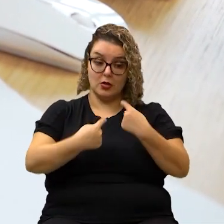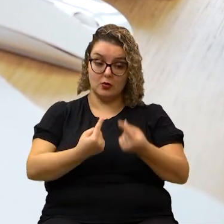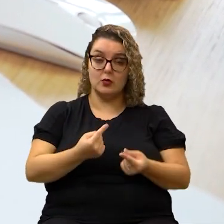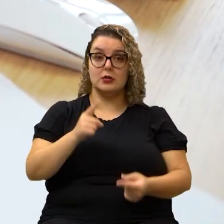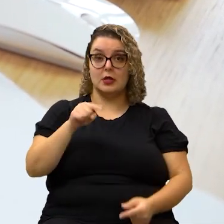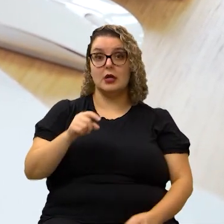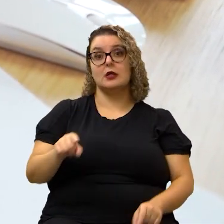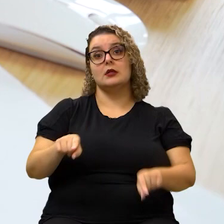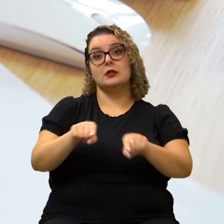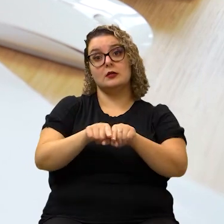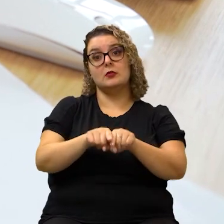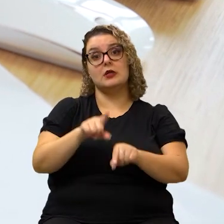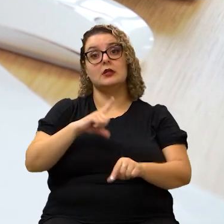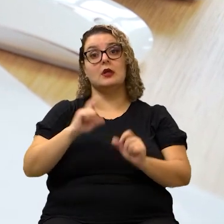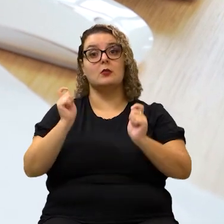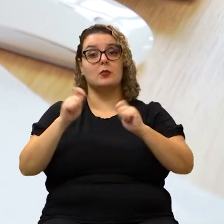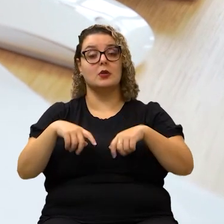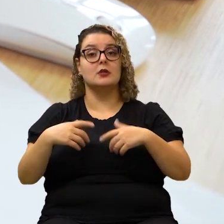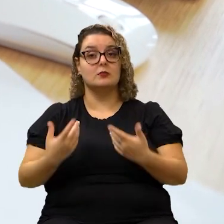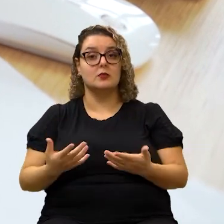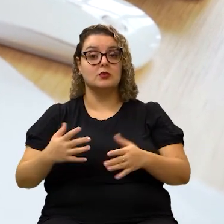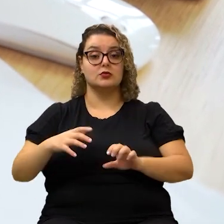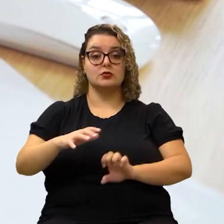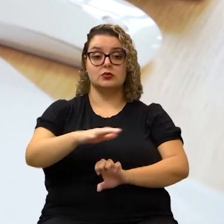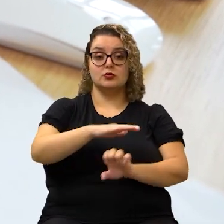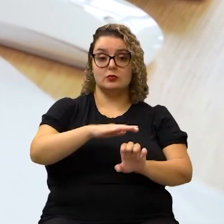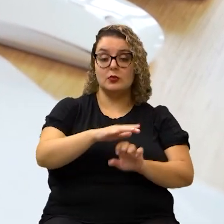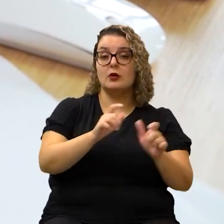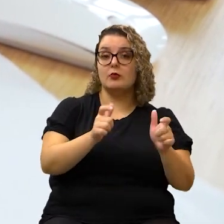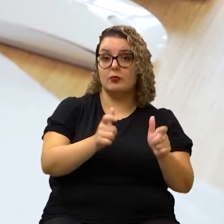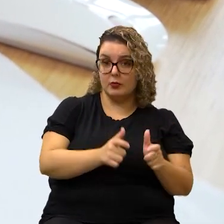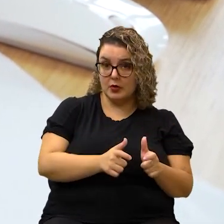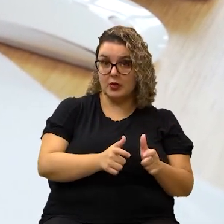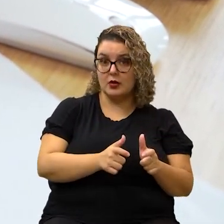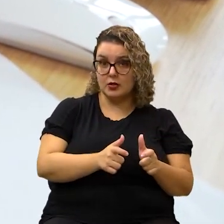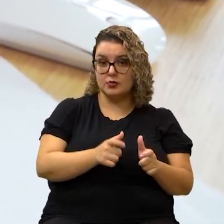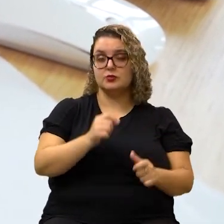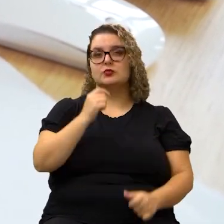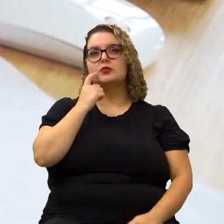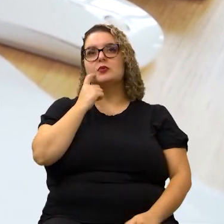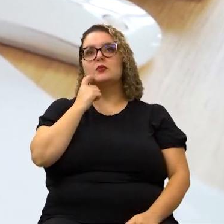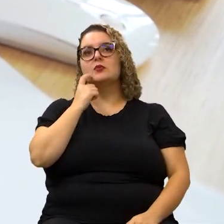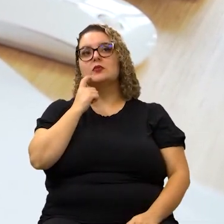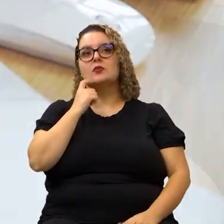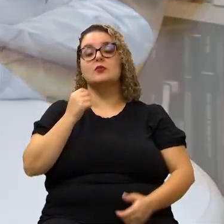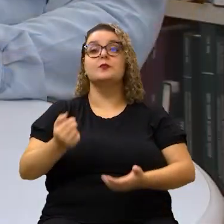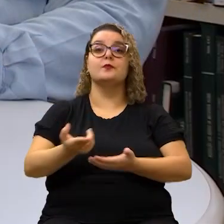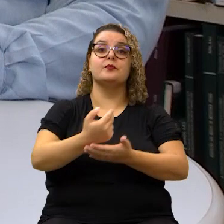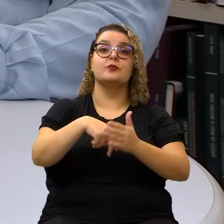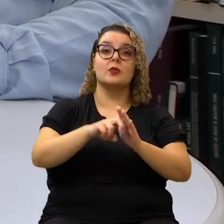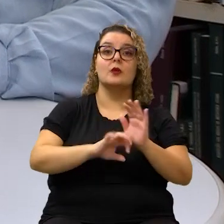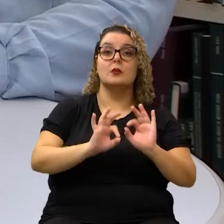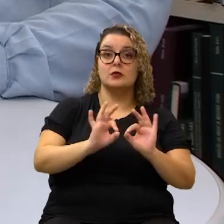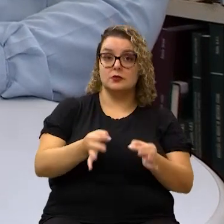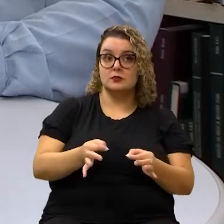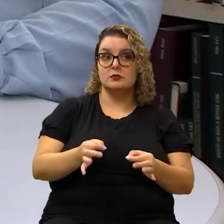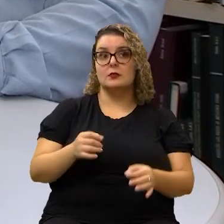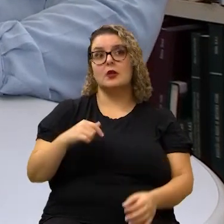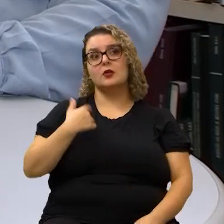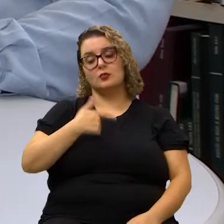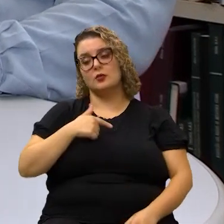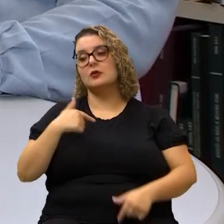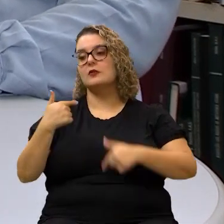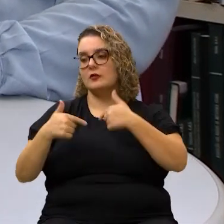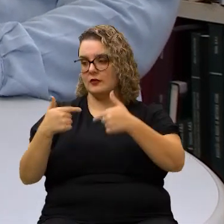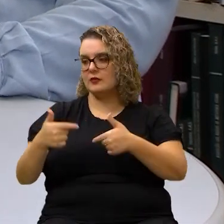outro ponto é que você também tem a possibilidade de ser uma empresa, uma microempresa, uma empresa de pequeno porte e ser tributado pelo Simples. Mas isso a gente vai